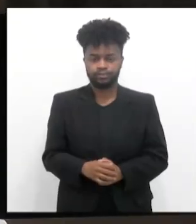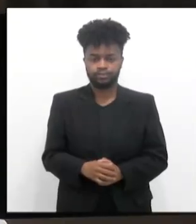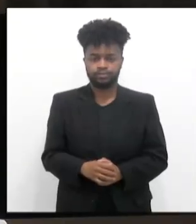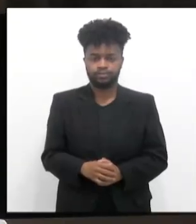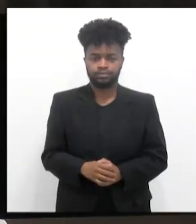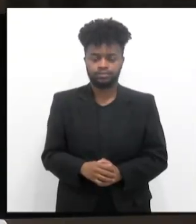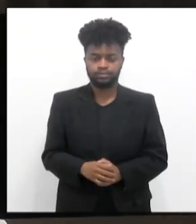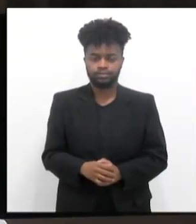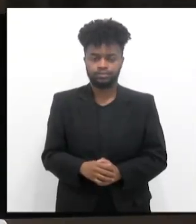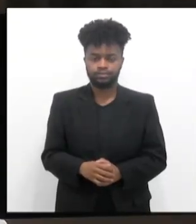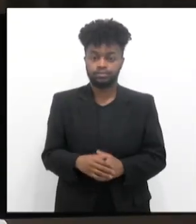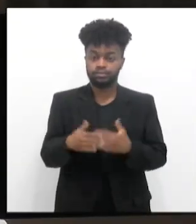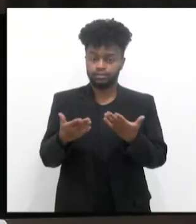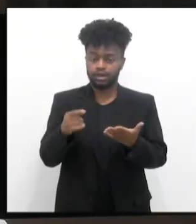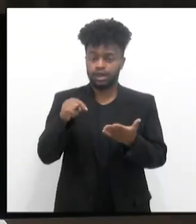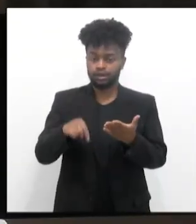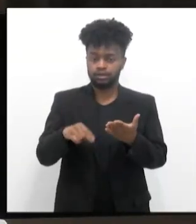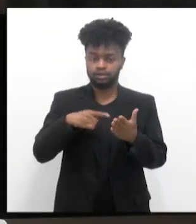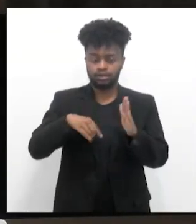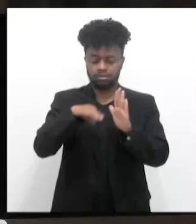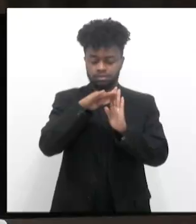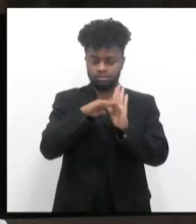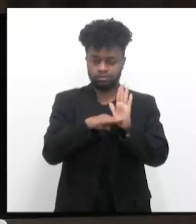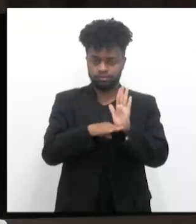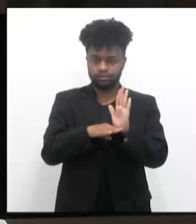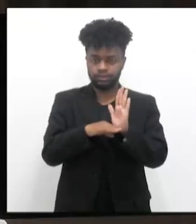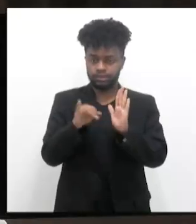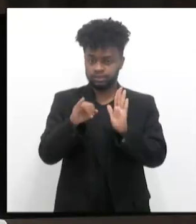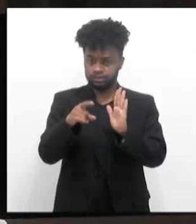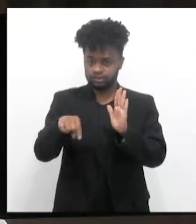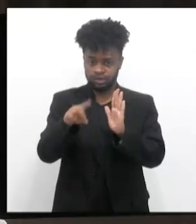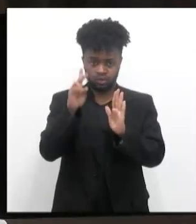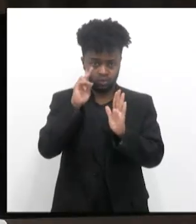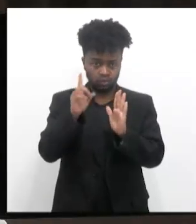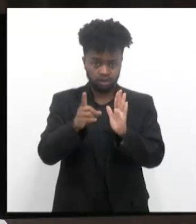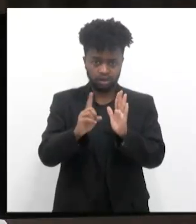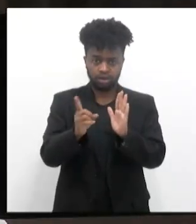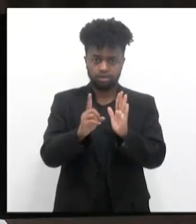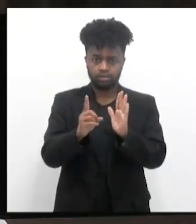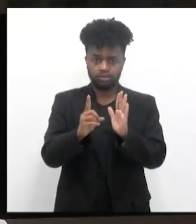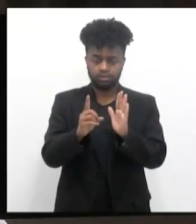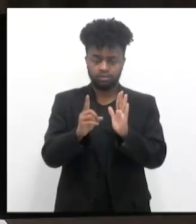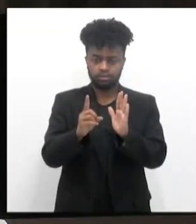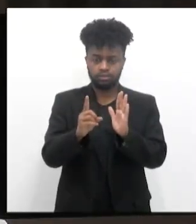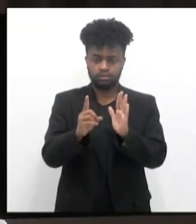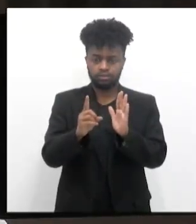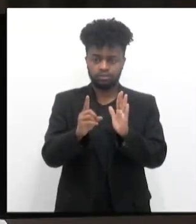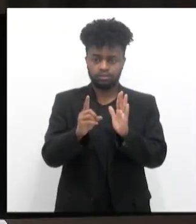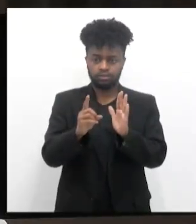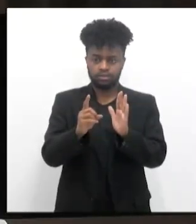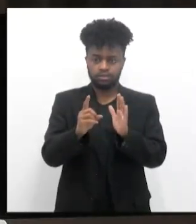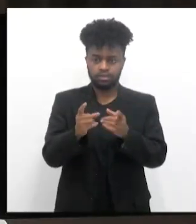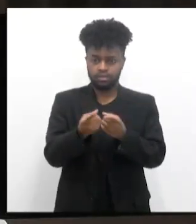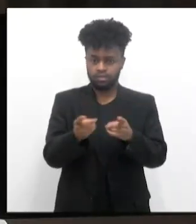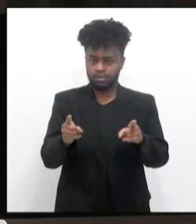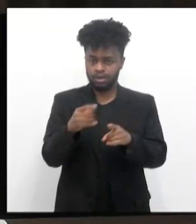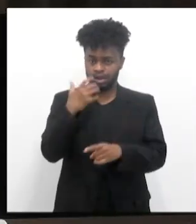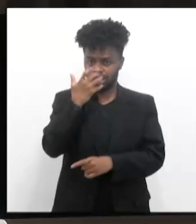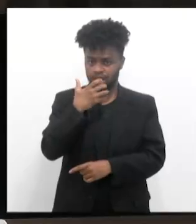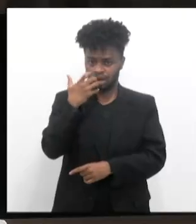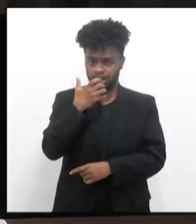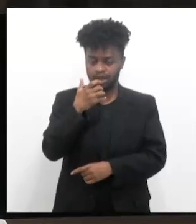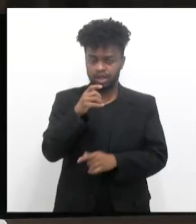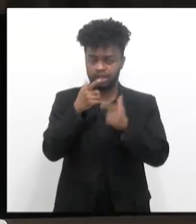E aqui temos uma série. Quem não lembra do hino cantado em